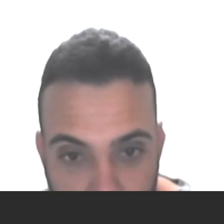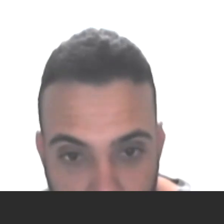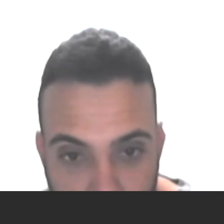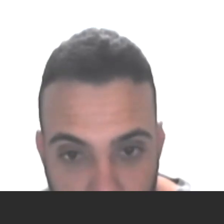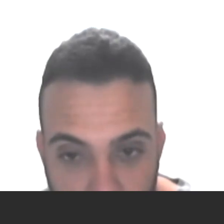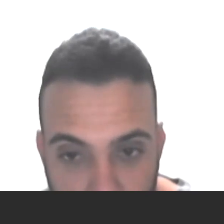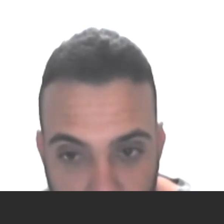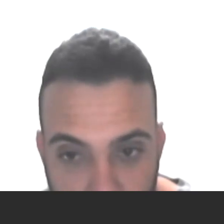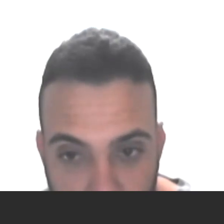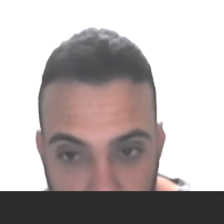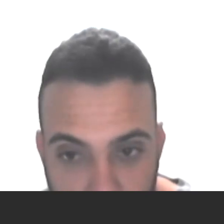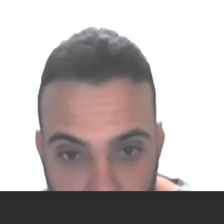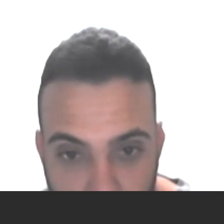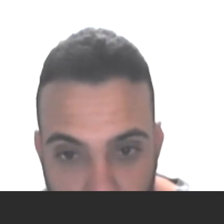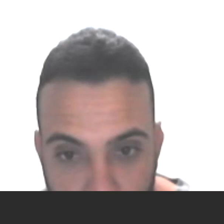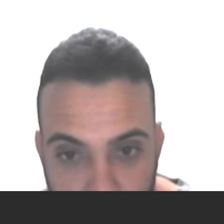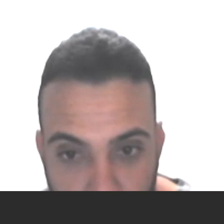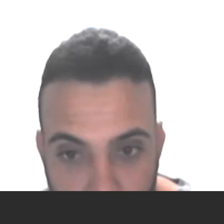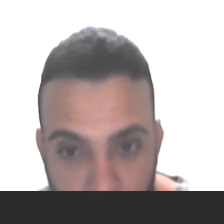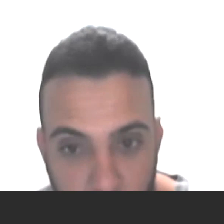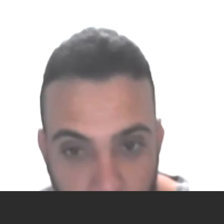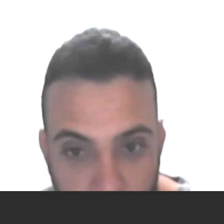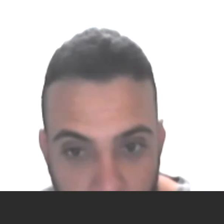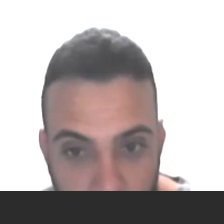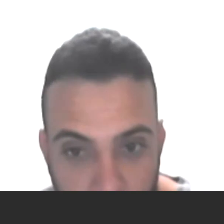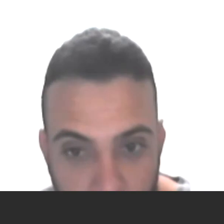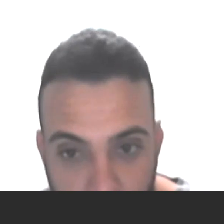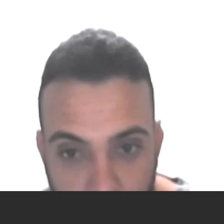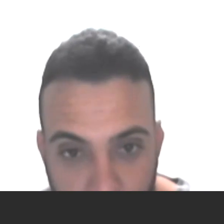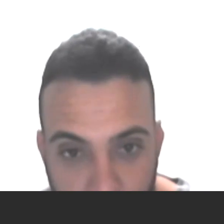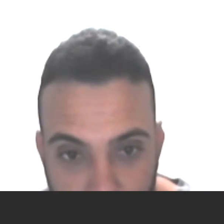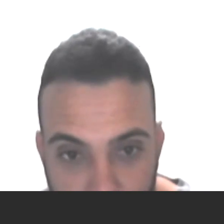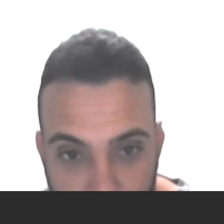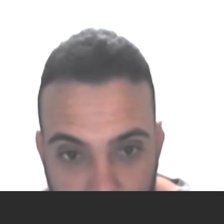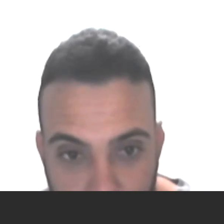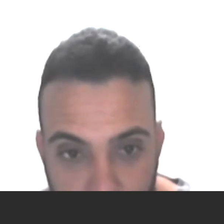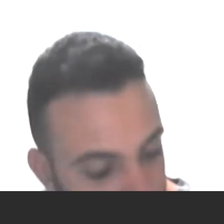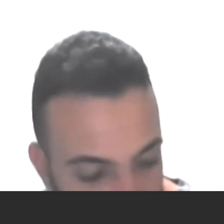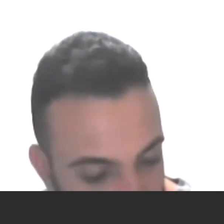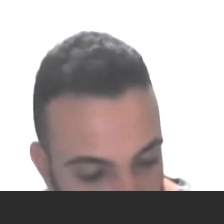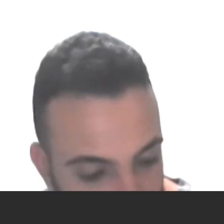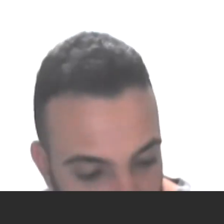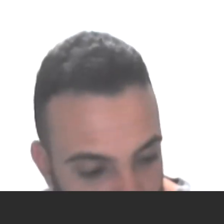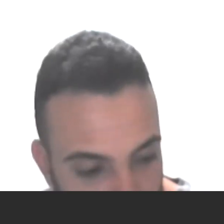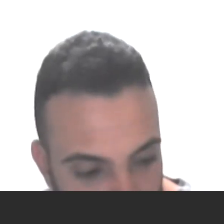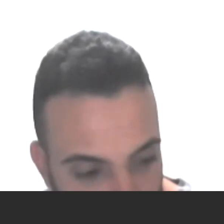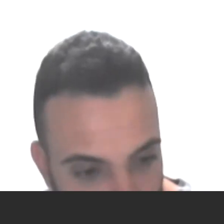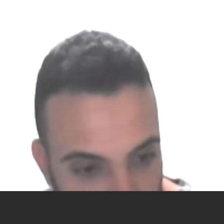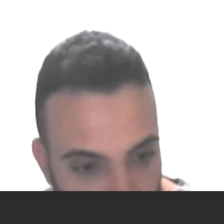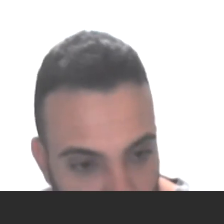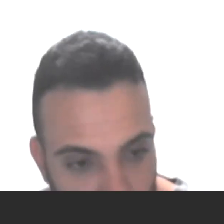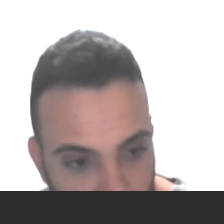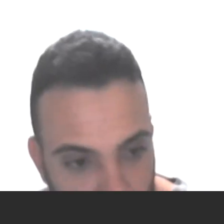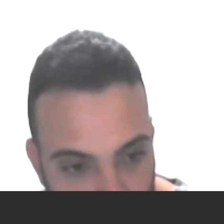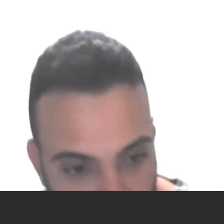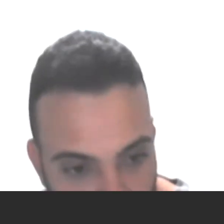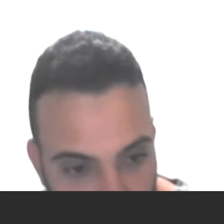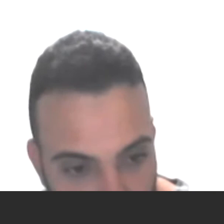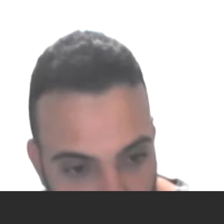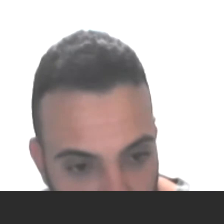3 aplicações na semana, ou 2 ou uma, vai ter o retorno, que é importante, né? Principalmente nessa região